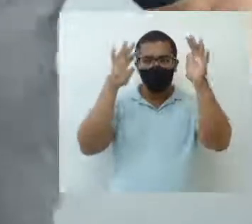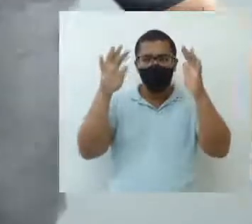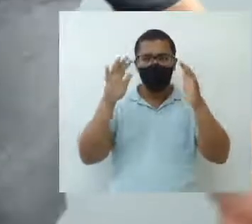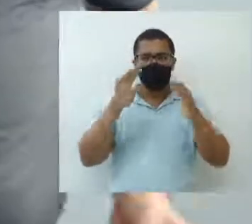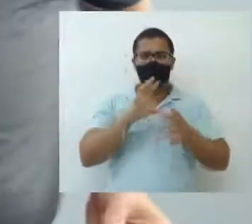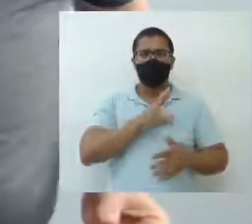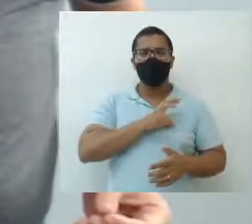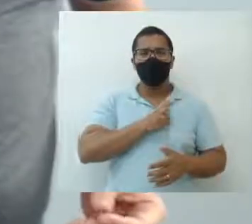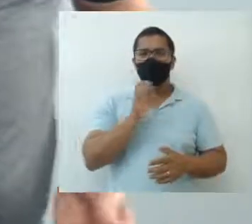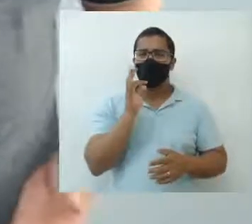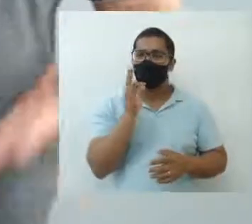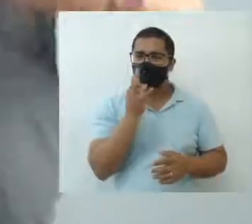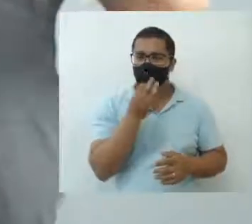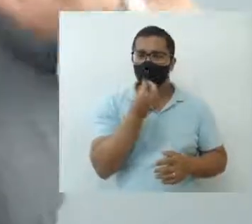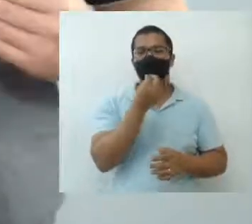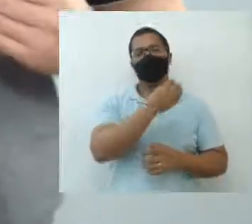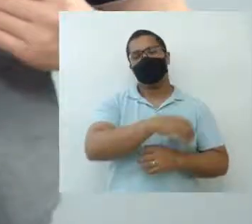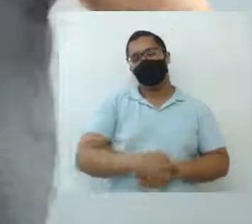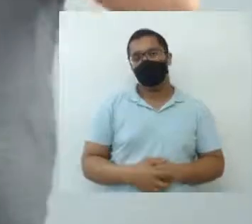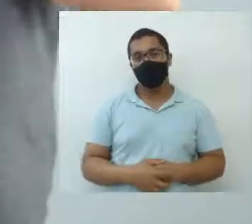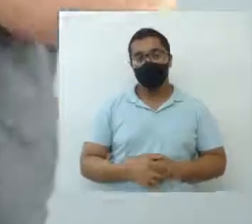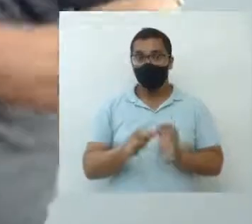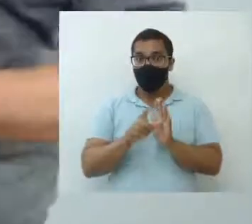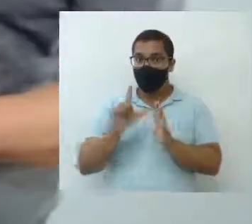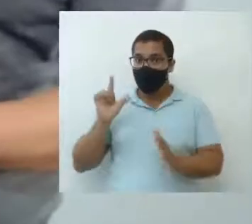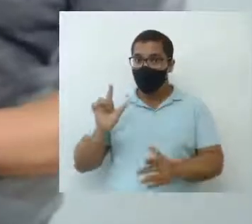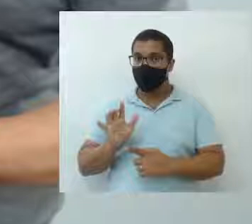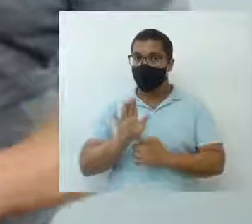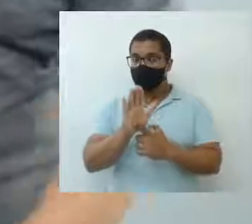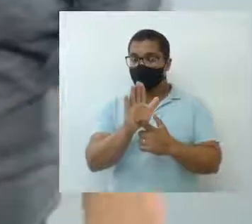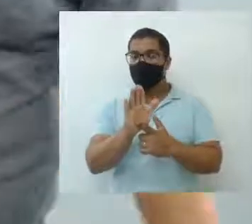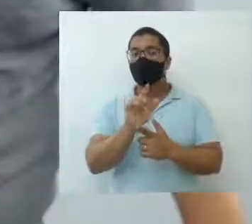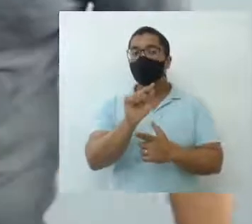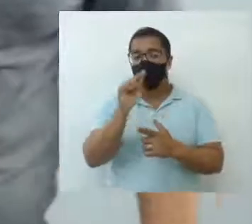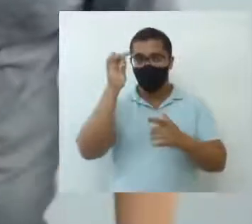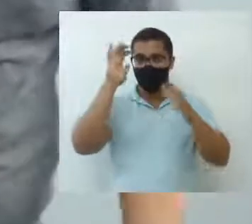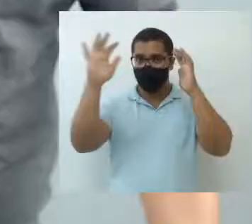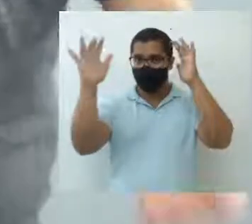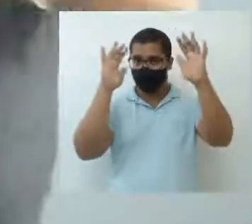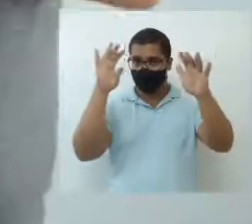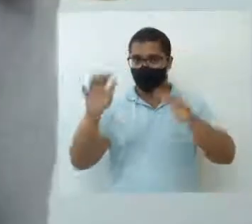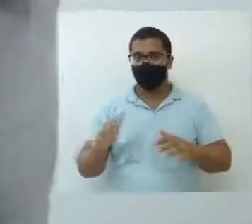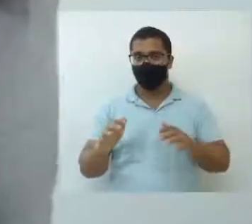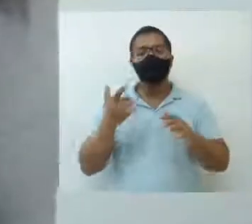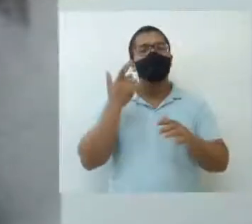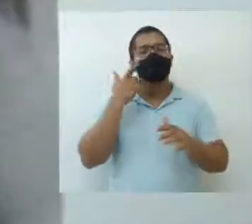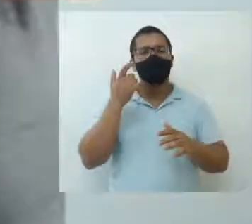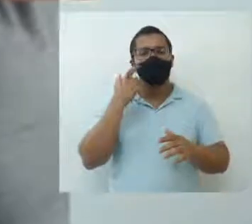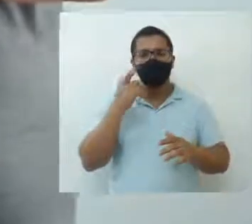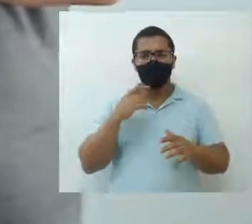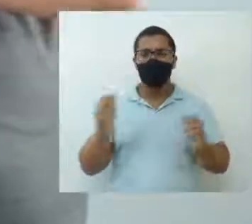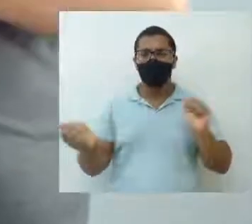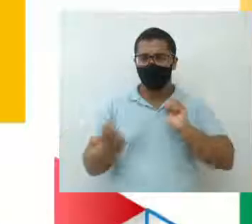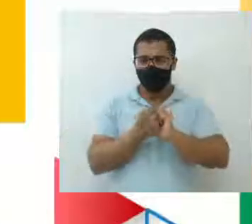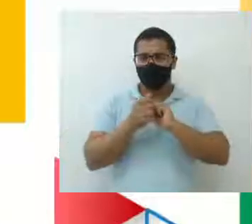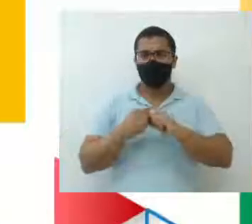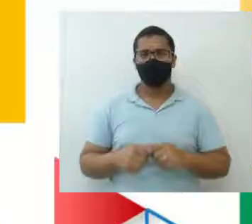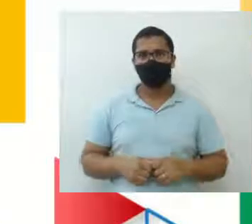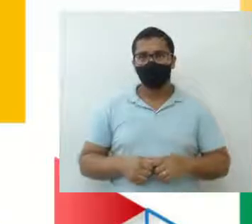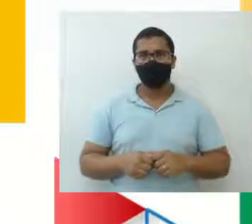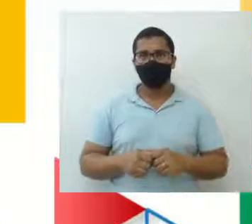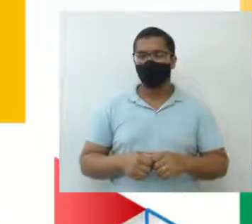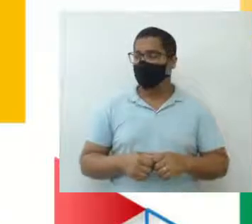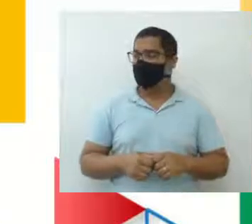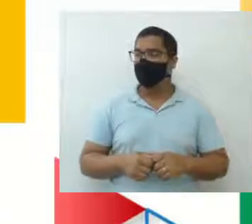ao conhecimento. E antes, trago para vocês uma reflexão. Acompanhem comigo, vamos lá. Aqui